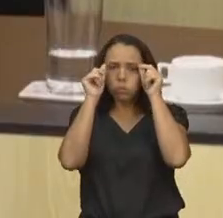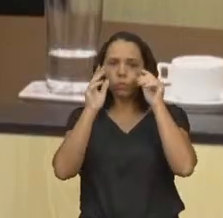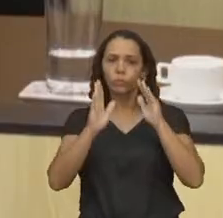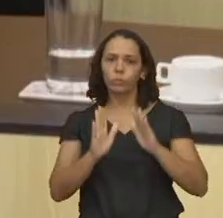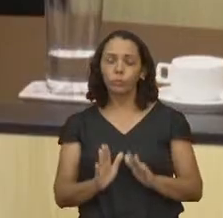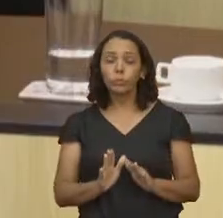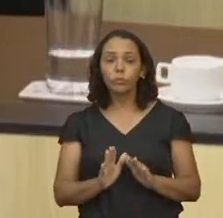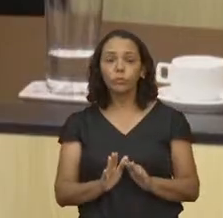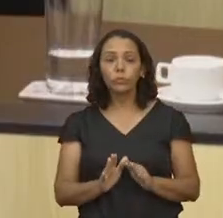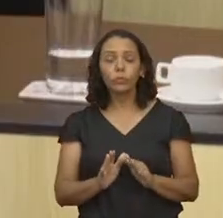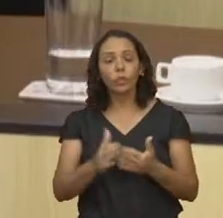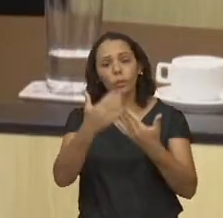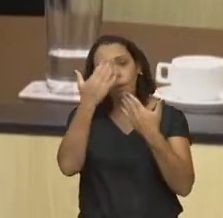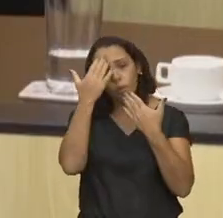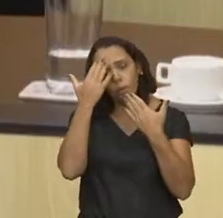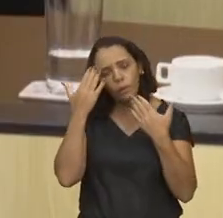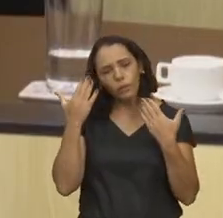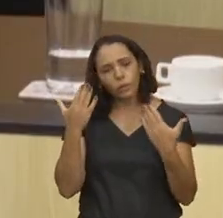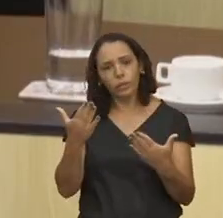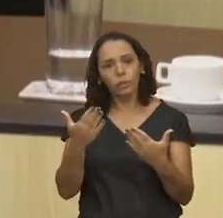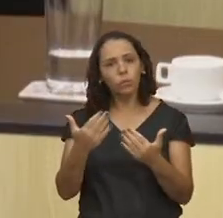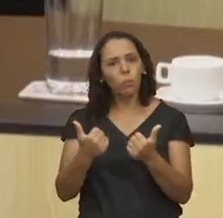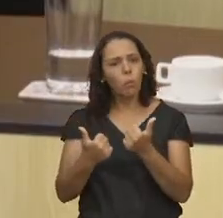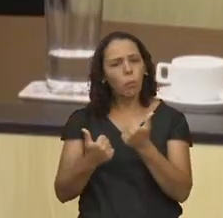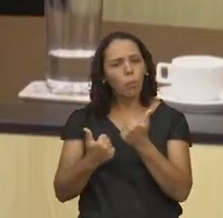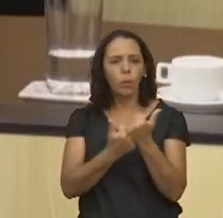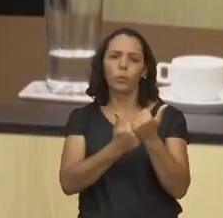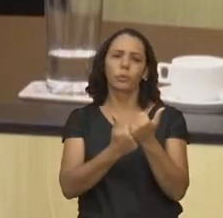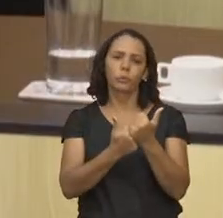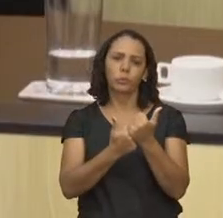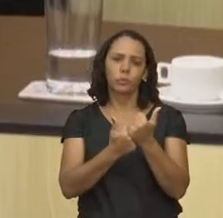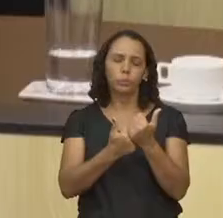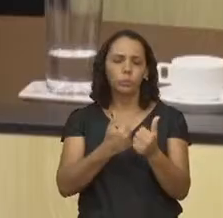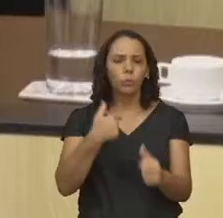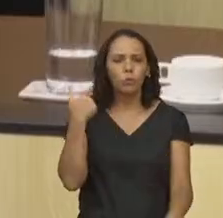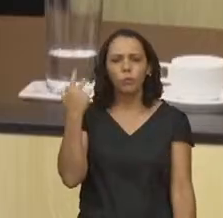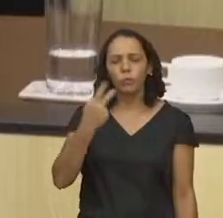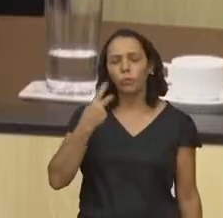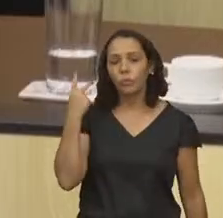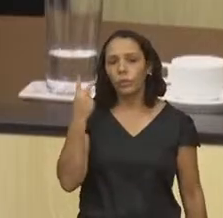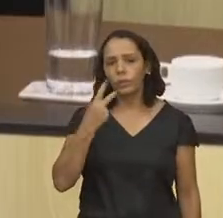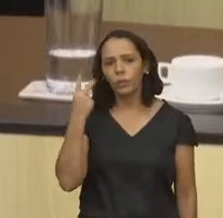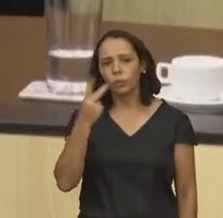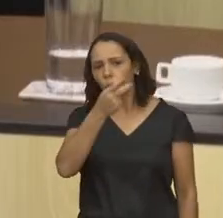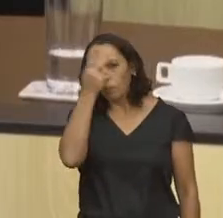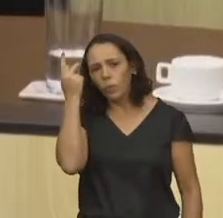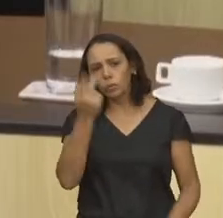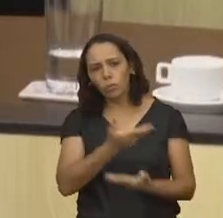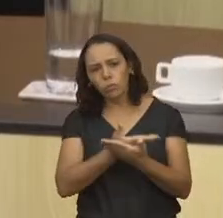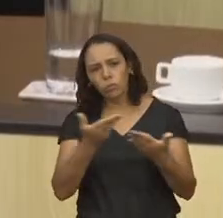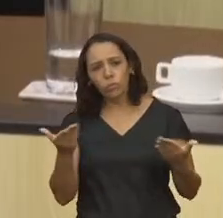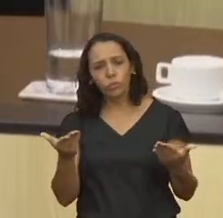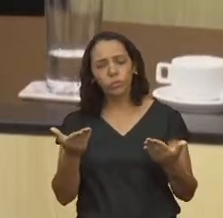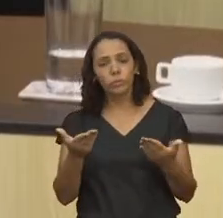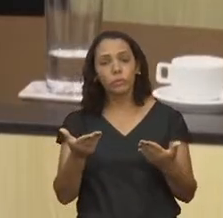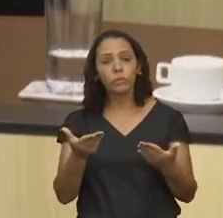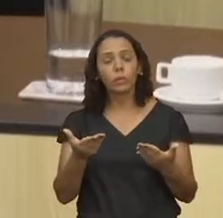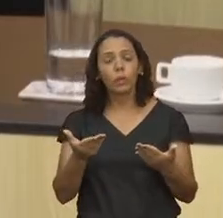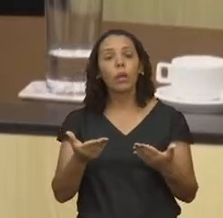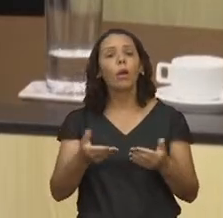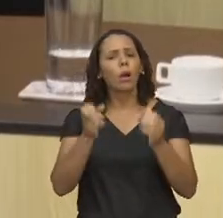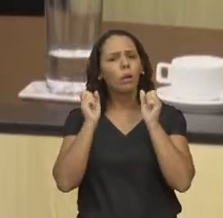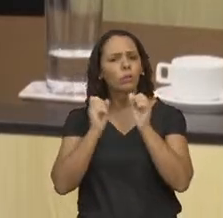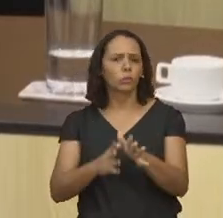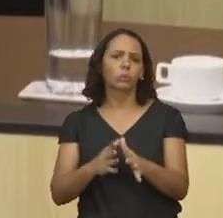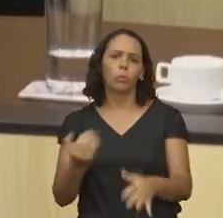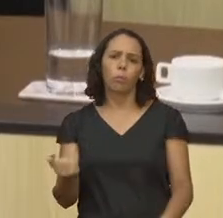mãe. Então, agradecer a todos pelo apoio de vocês, obrigado, todos os vereadores aí, público presente, e dizer que esse é um passo importante